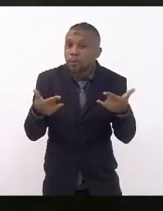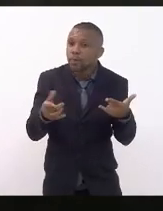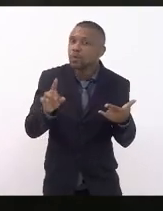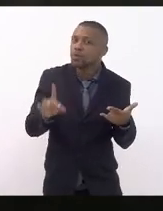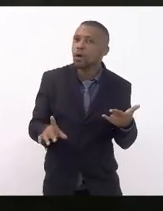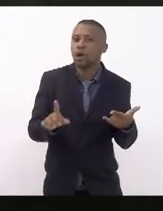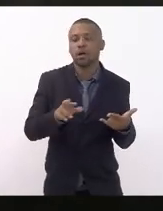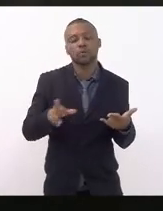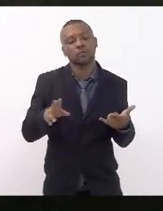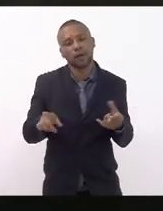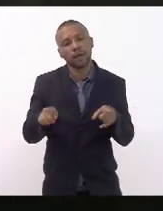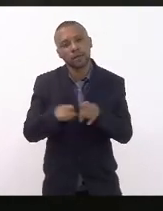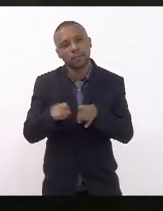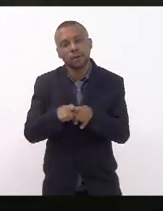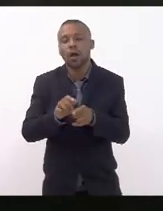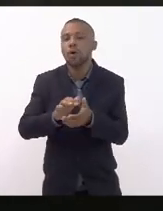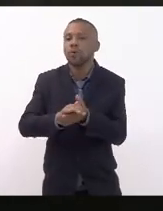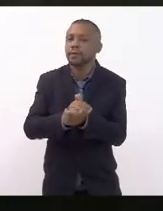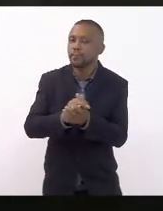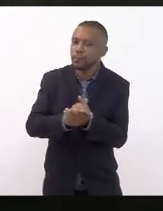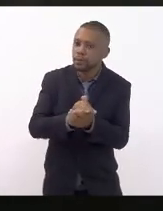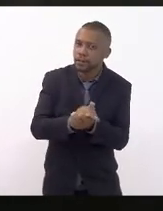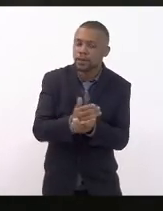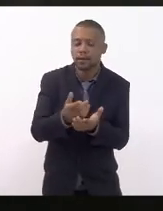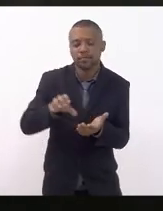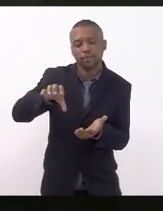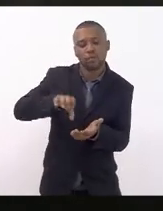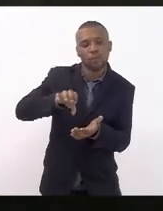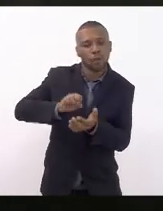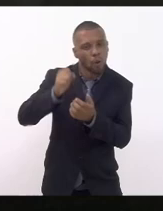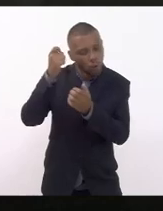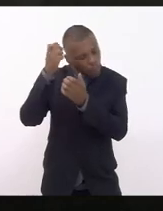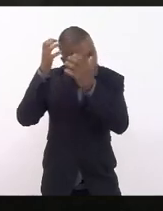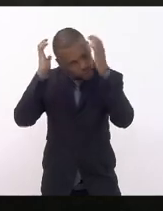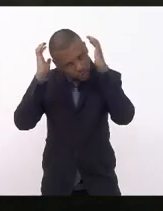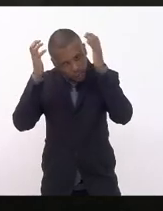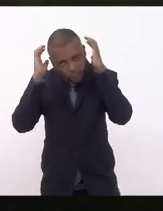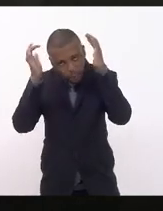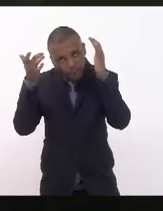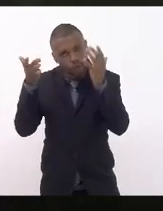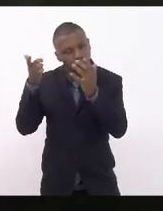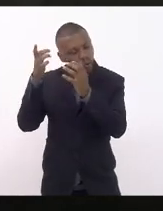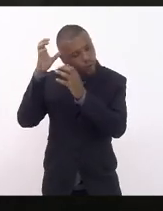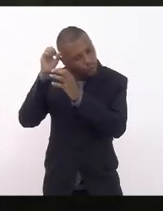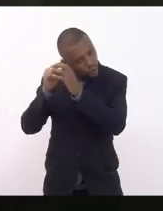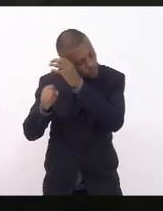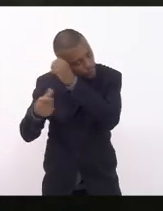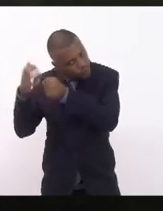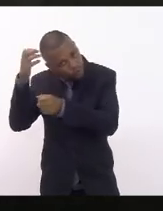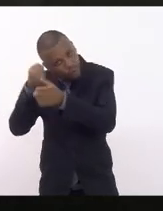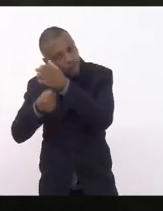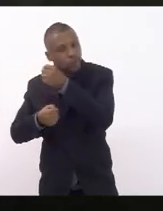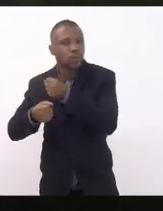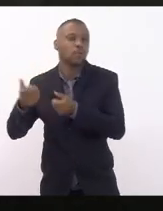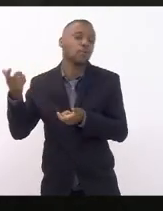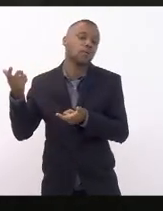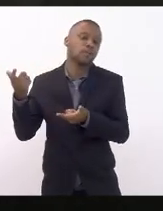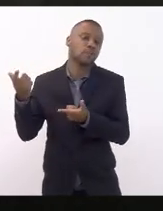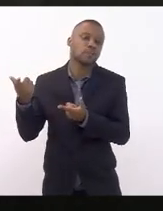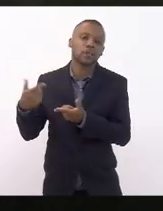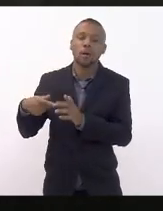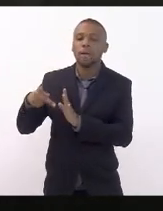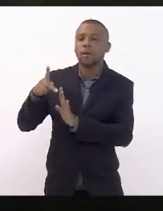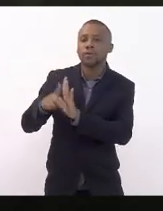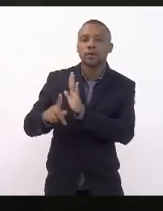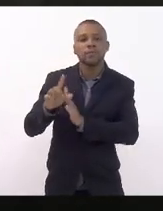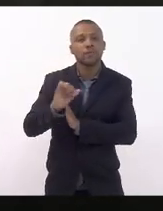também o sabonete, o shampoo, o condicionador. É um projeto que, para nós,